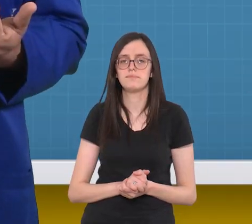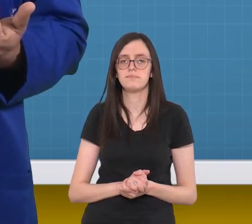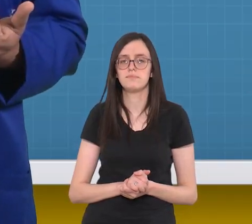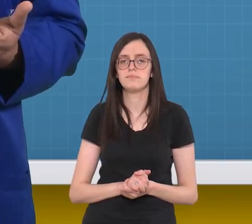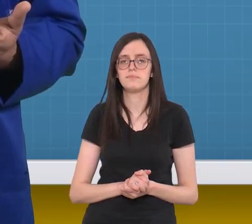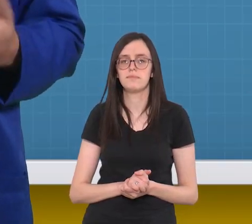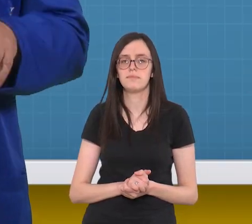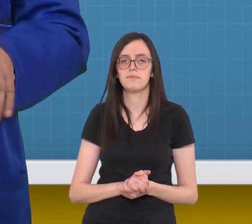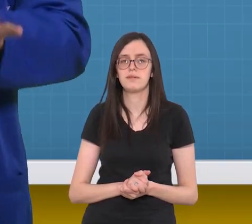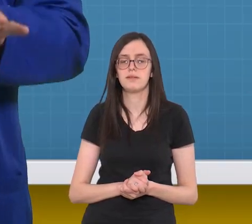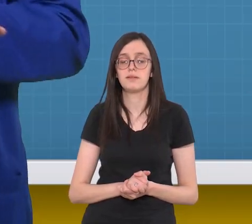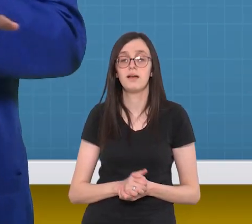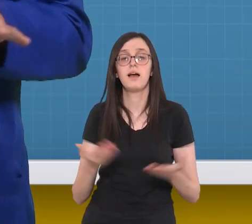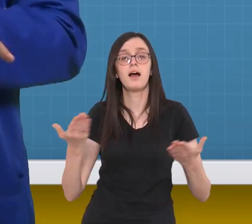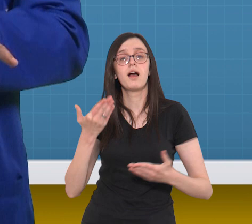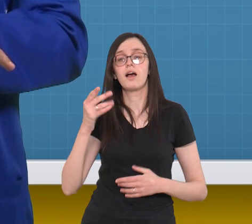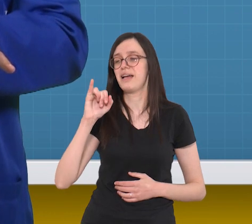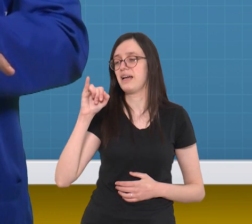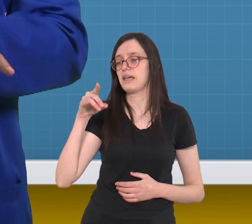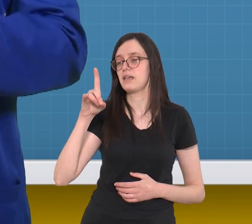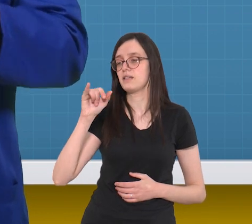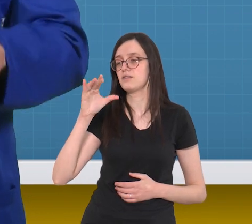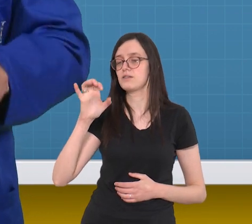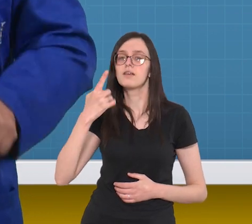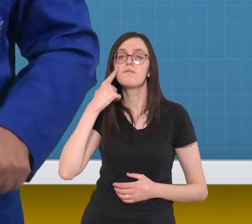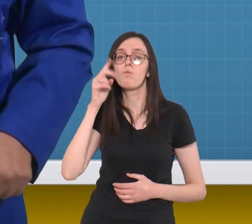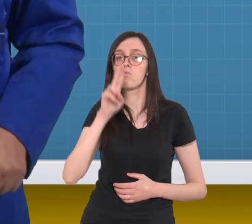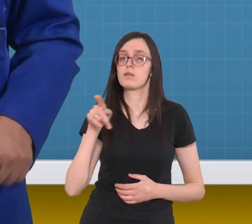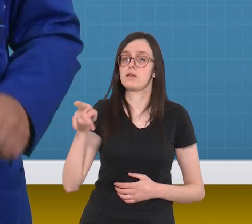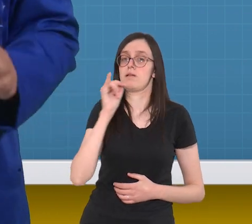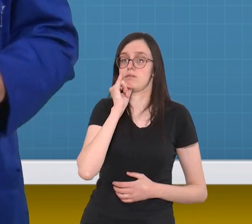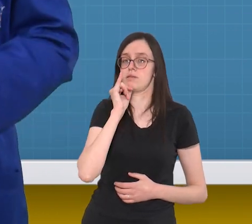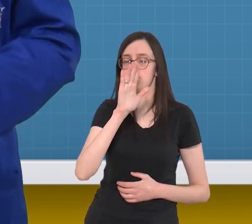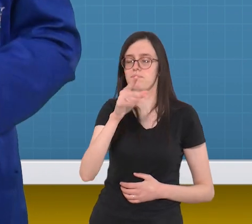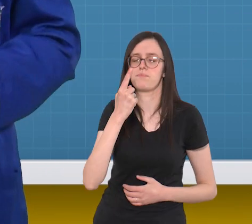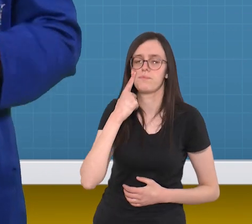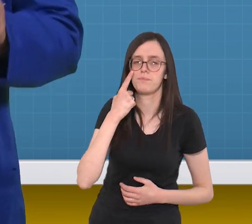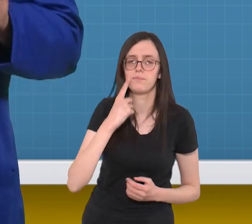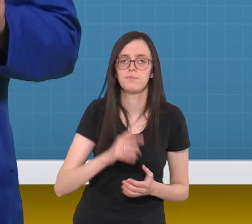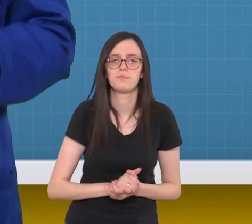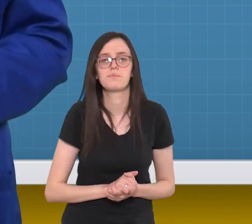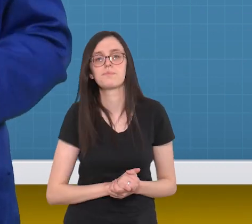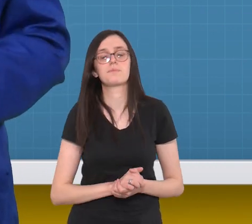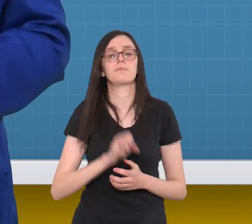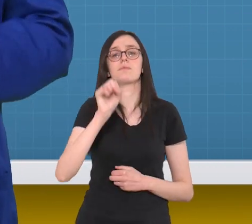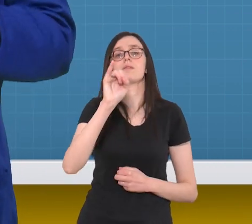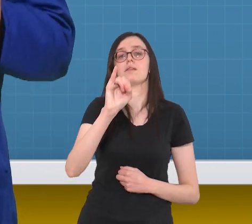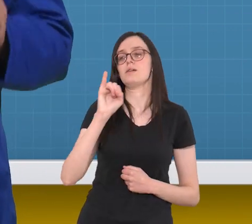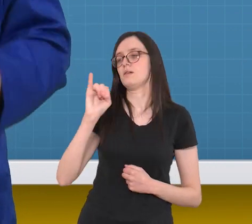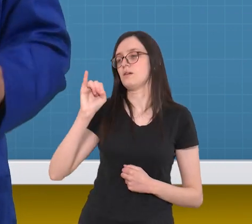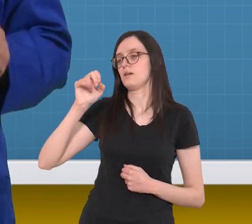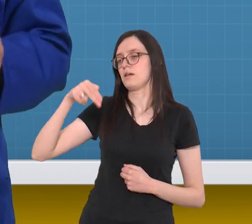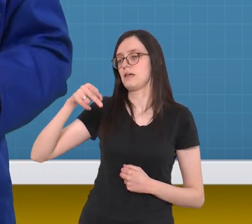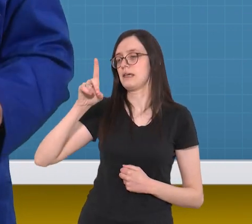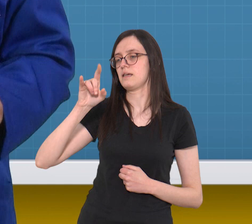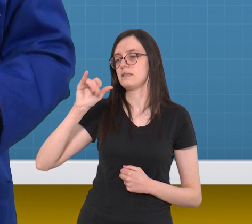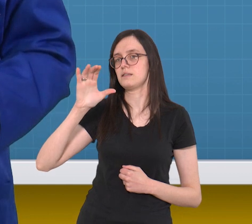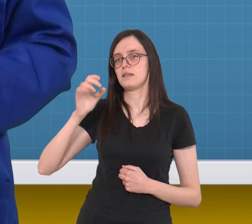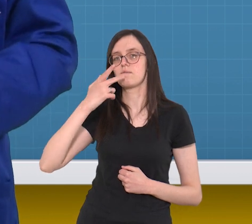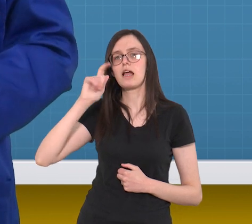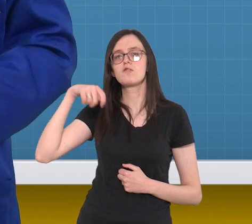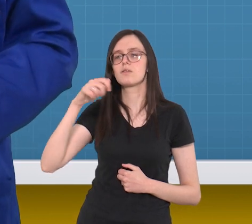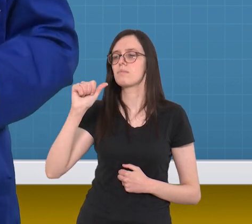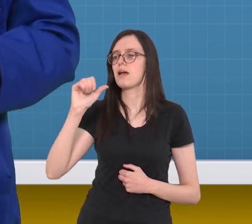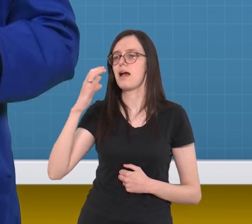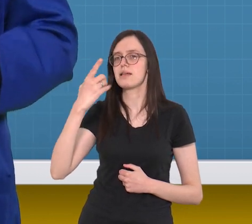falei agora há pouco? Vamos usar ele como exemplo? Ótimo! Então assim, Se o índice que mede o desempenho